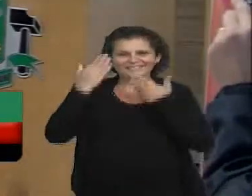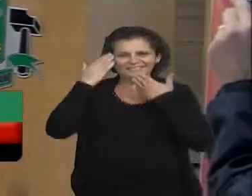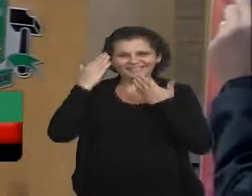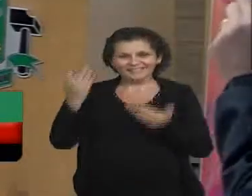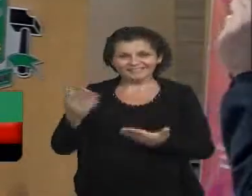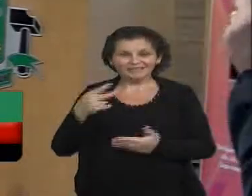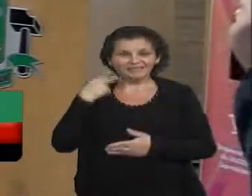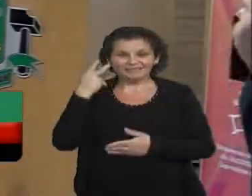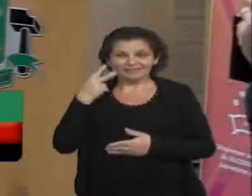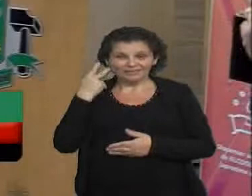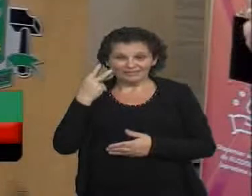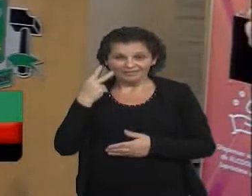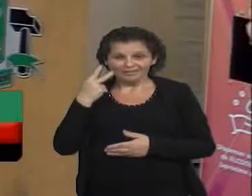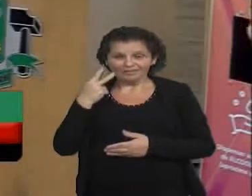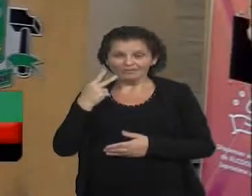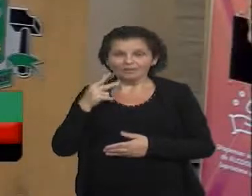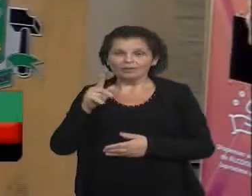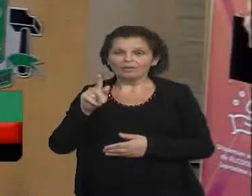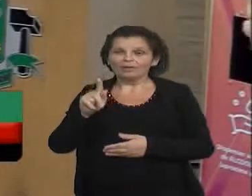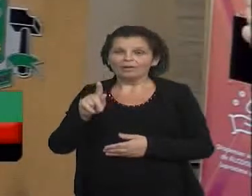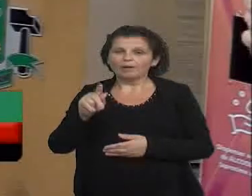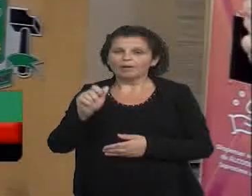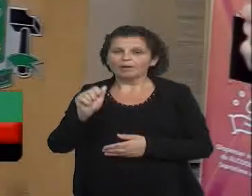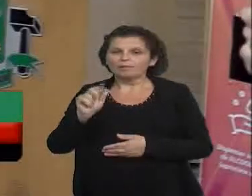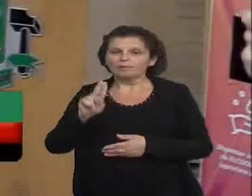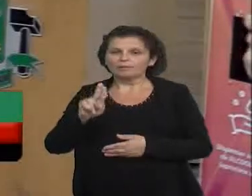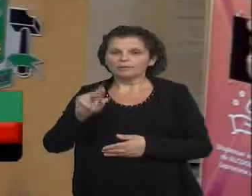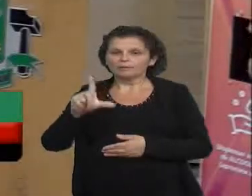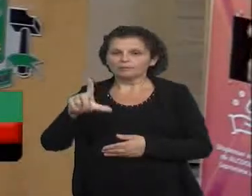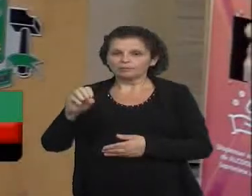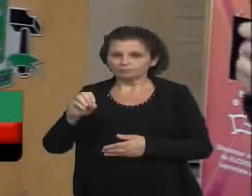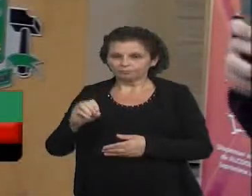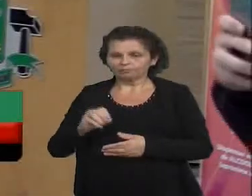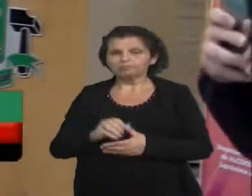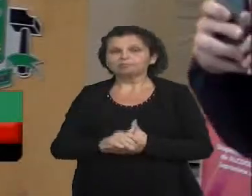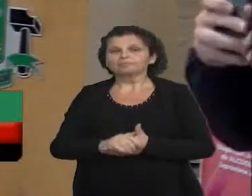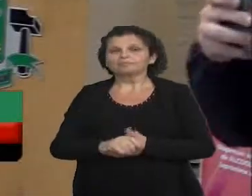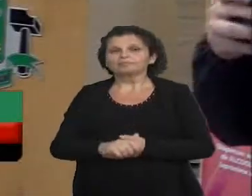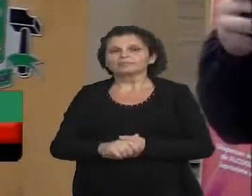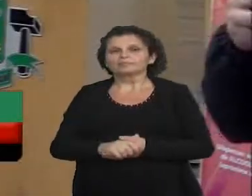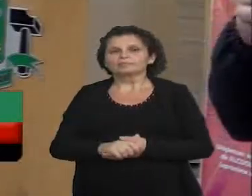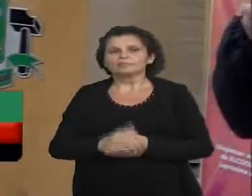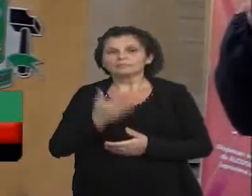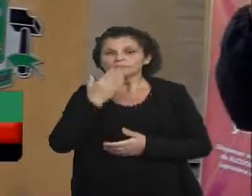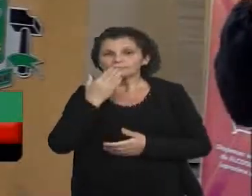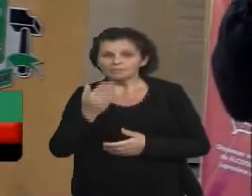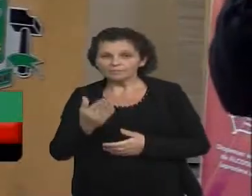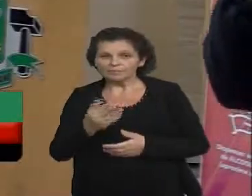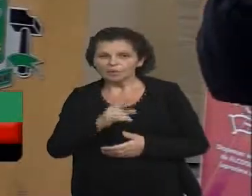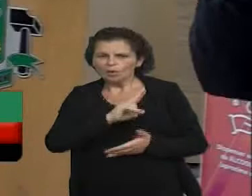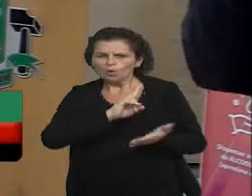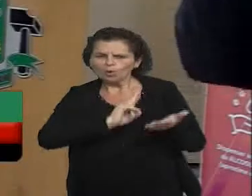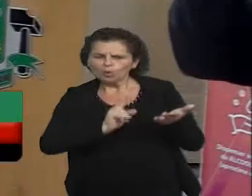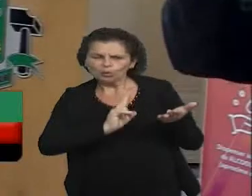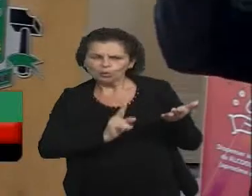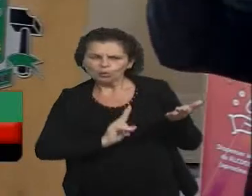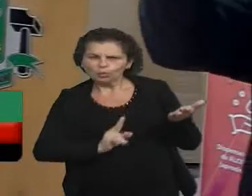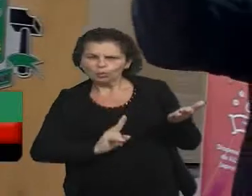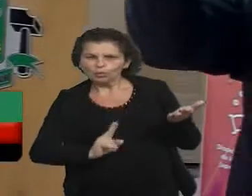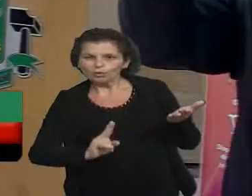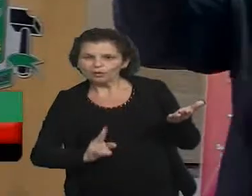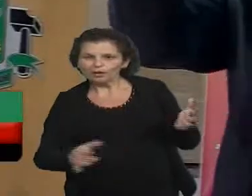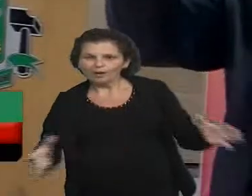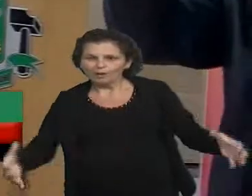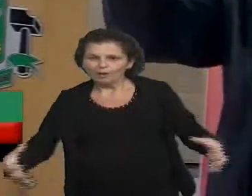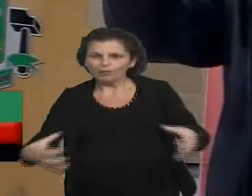Agradeço, vereador Paulo Júnior. Pedi ao César que ele coloque o nome de todos que estão aí, para a gente